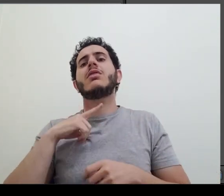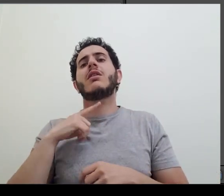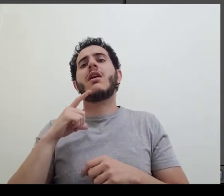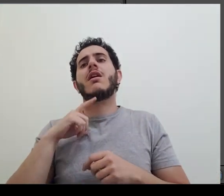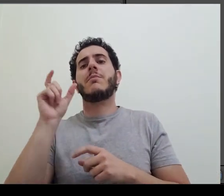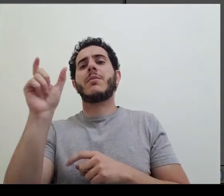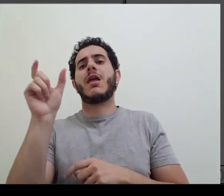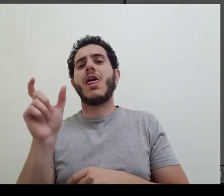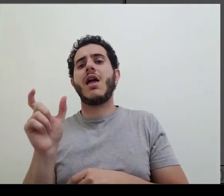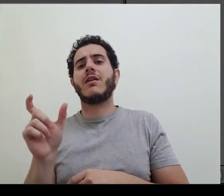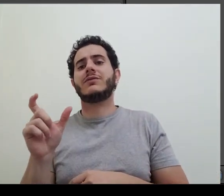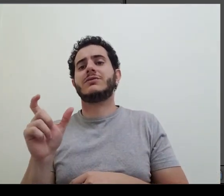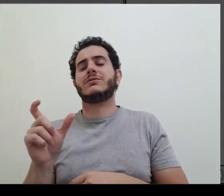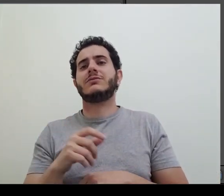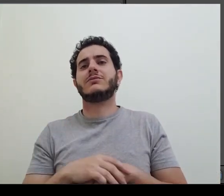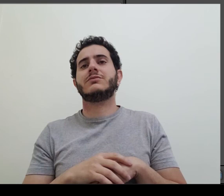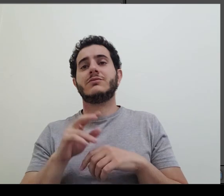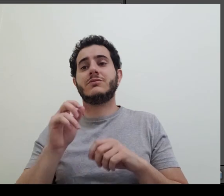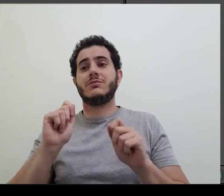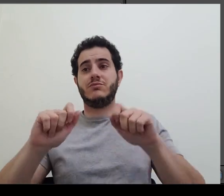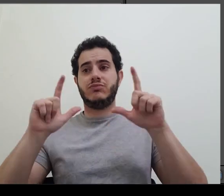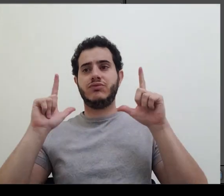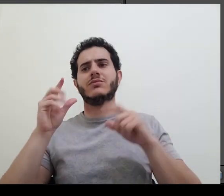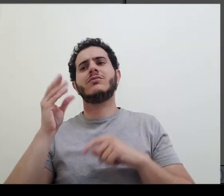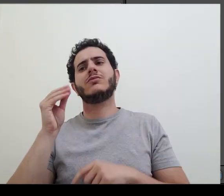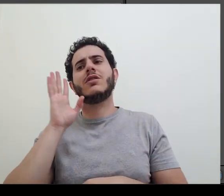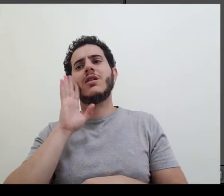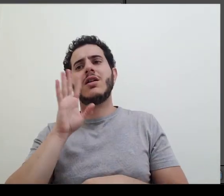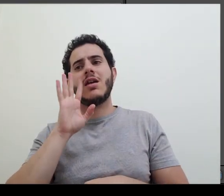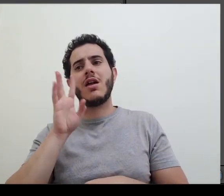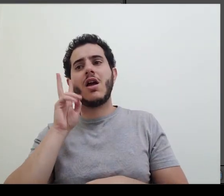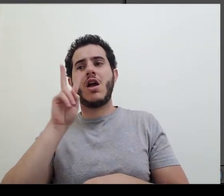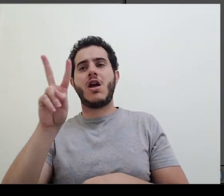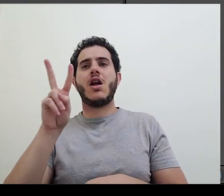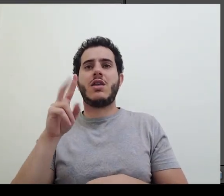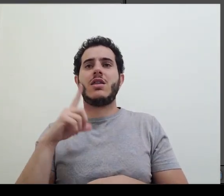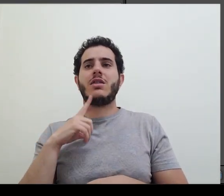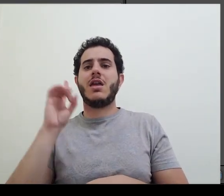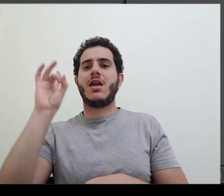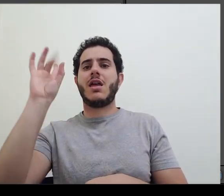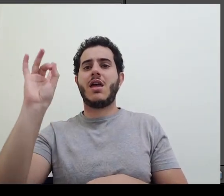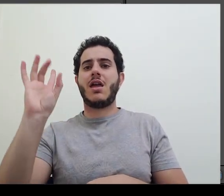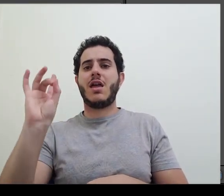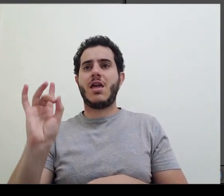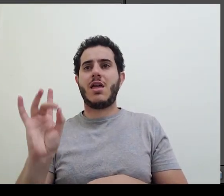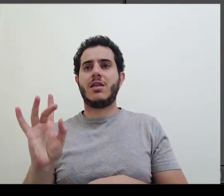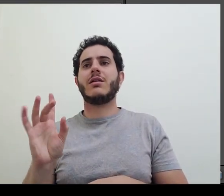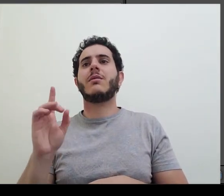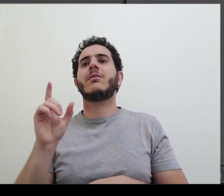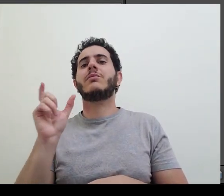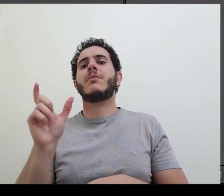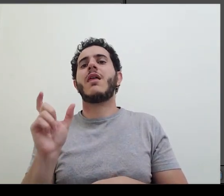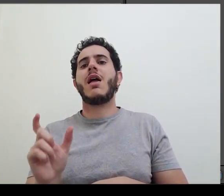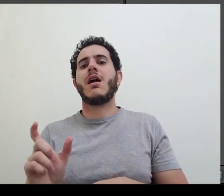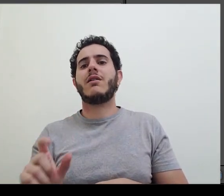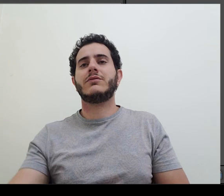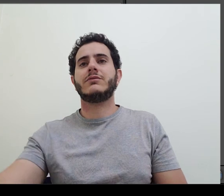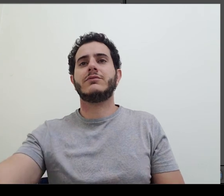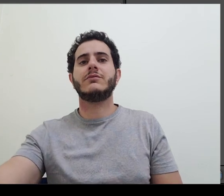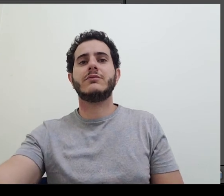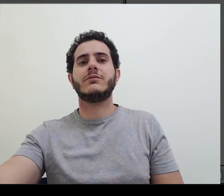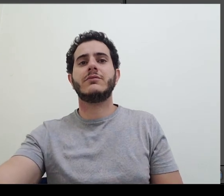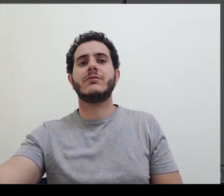atribuir palavras-chave. Você abre aqui, ó, olha que legal, ele já está me mostrando as palavras-chave dessa foto. Foto que eu já tinha inserido algumas